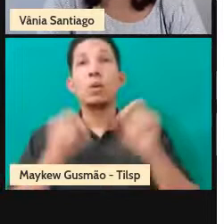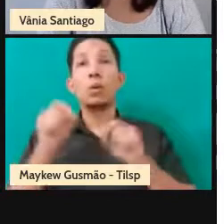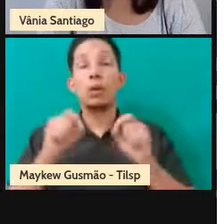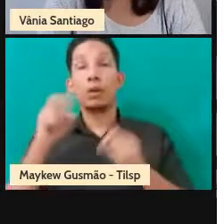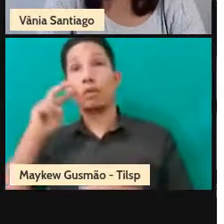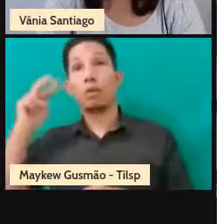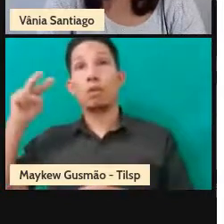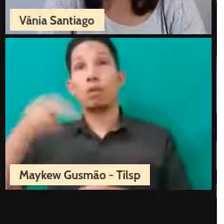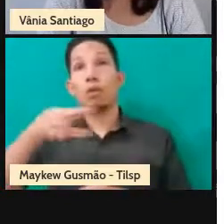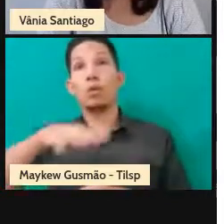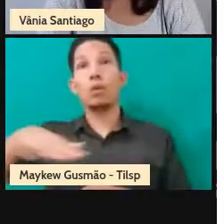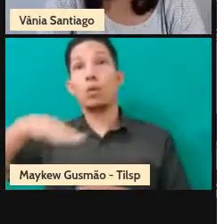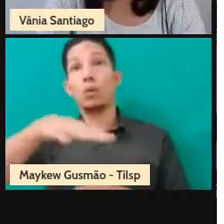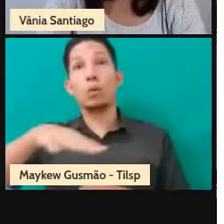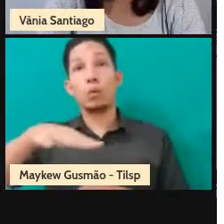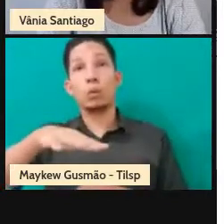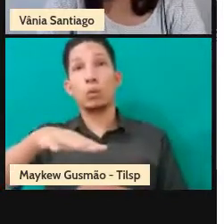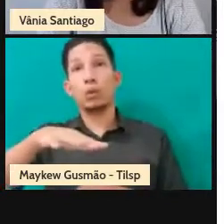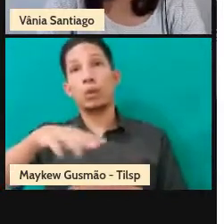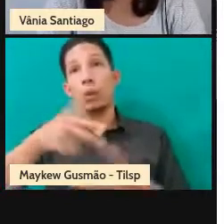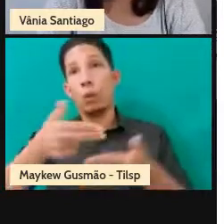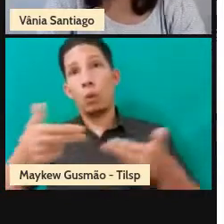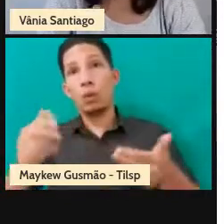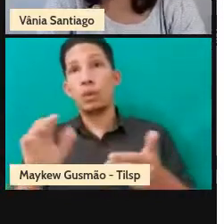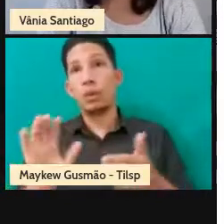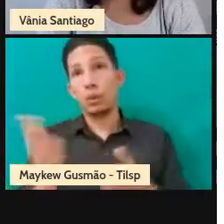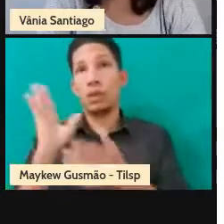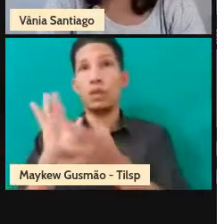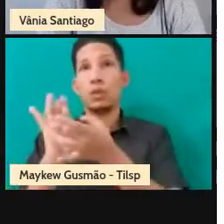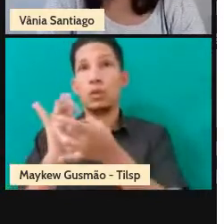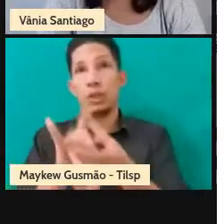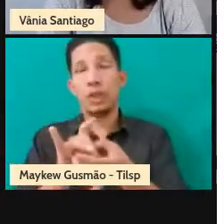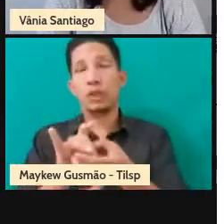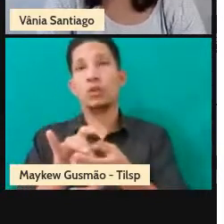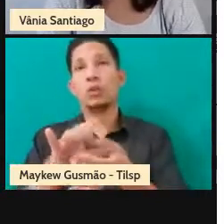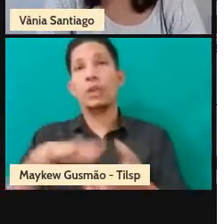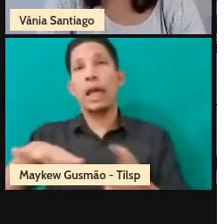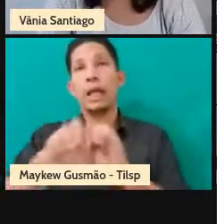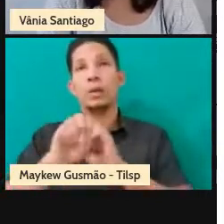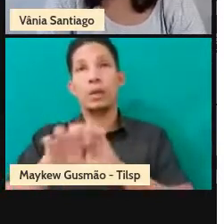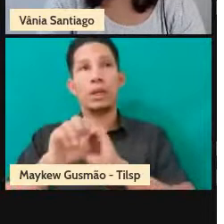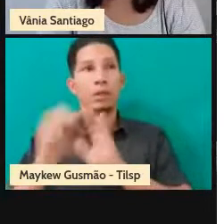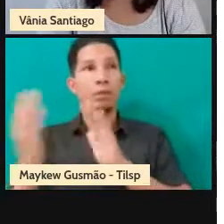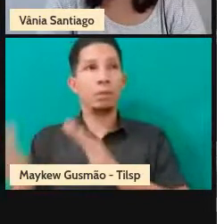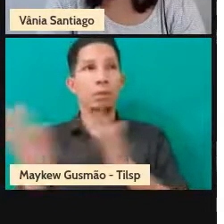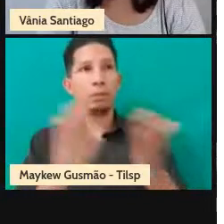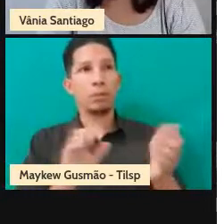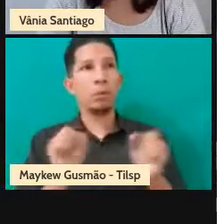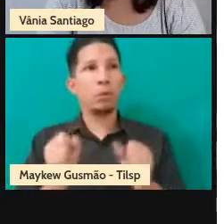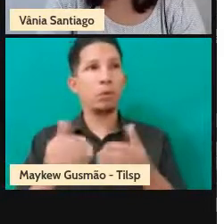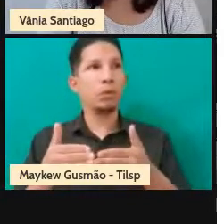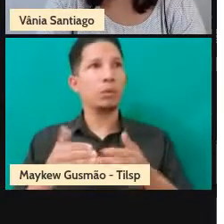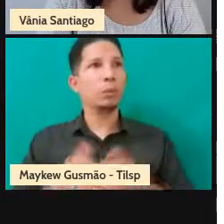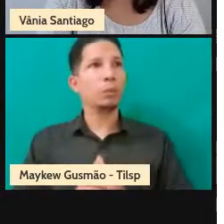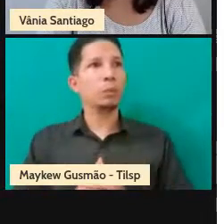o conjunto de situações e contextos educacionais. Pode passar, por favor?